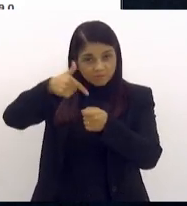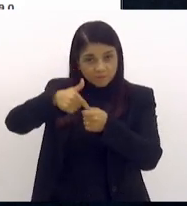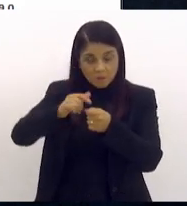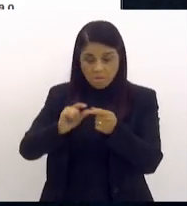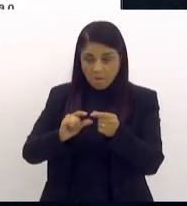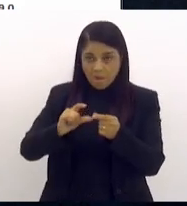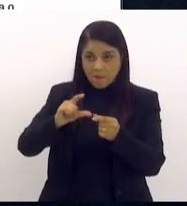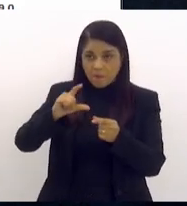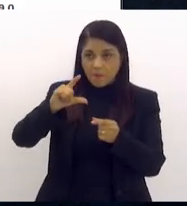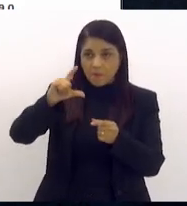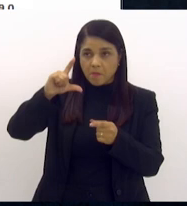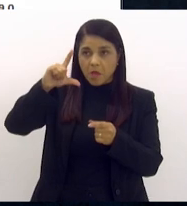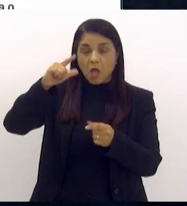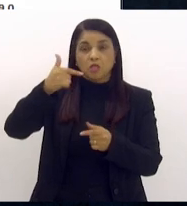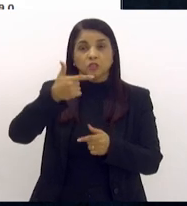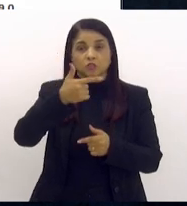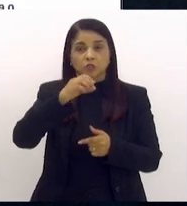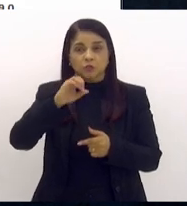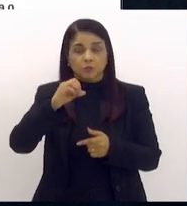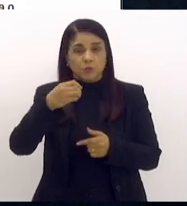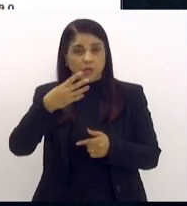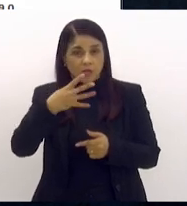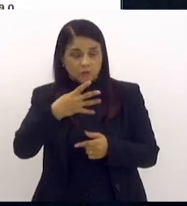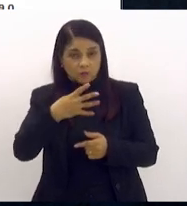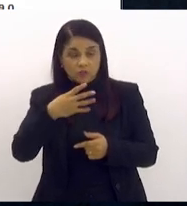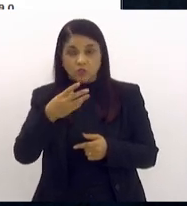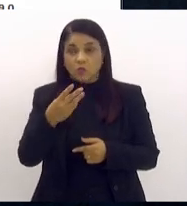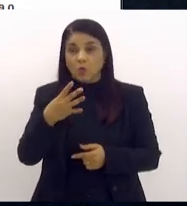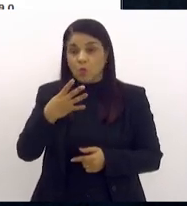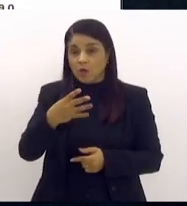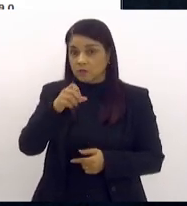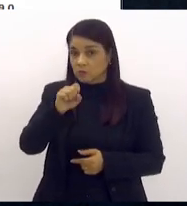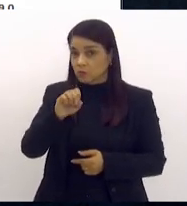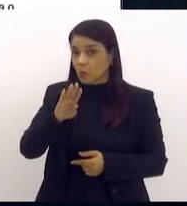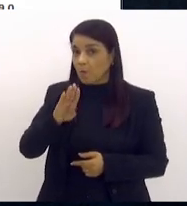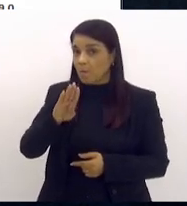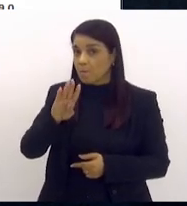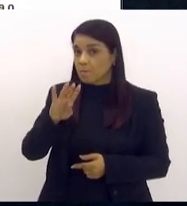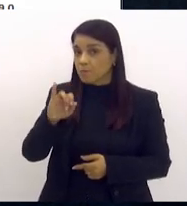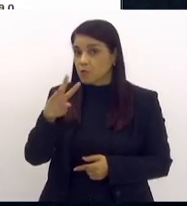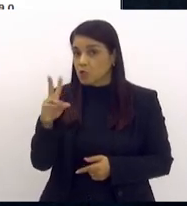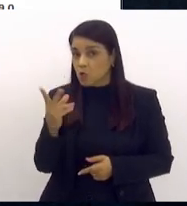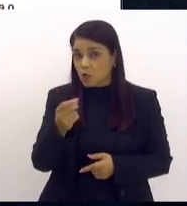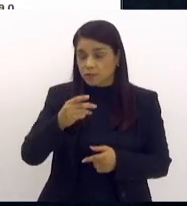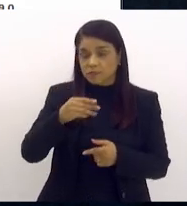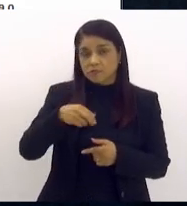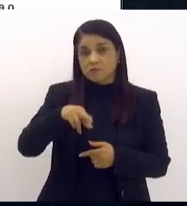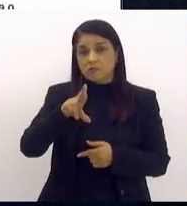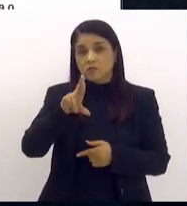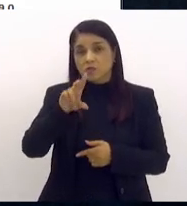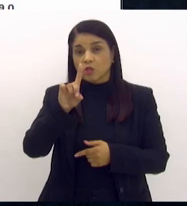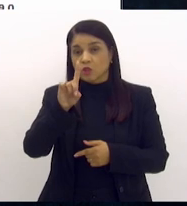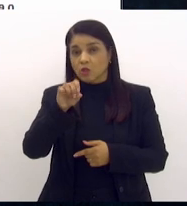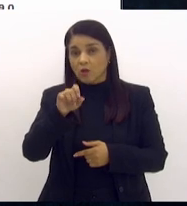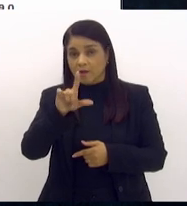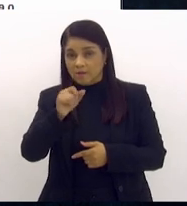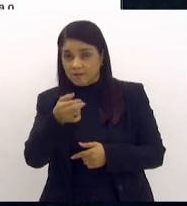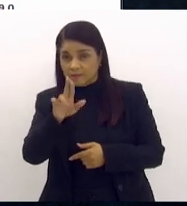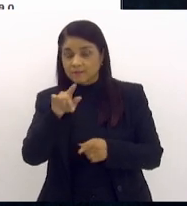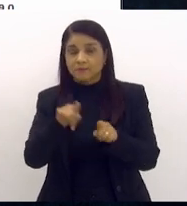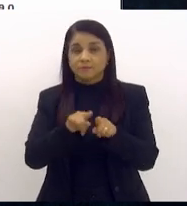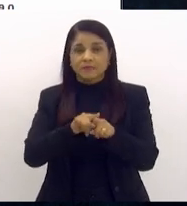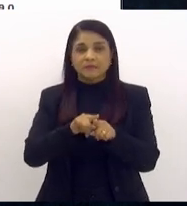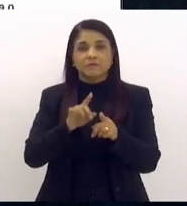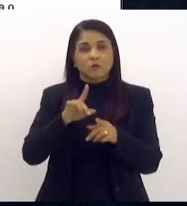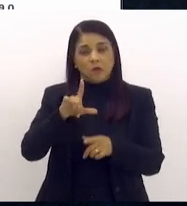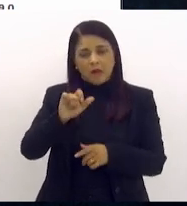né eles chegaram ali 2014 a 48 Bilhões de Dólares né E daí depois com ali teve lava-jato teve também uma